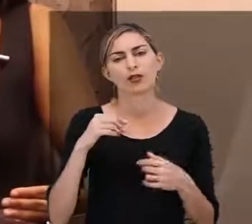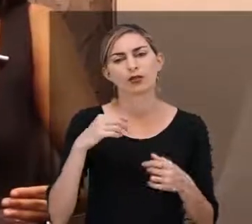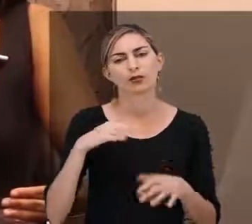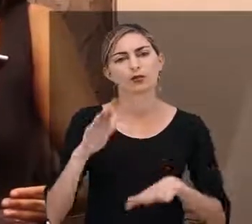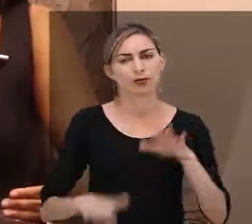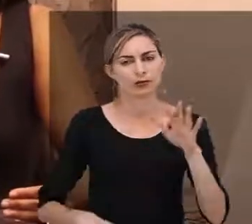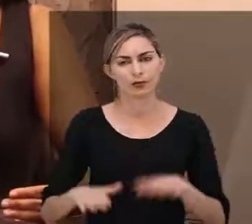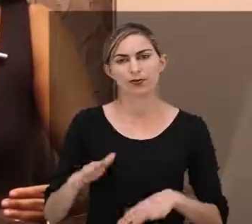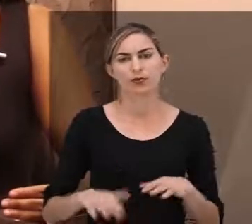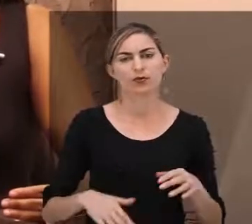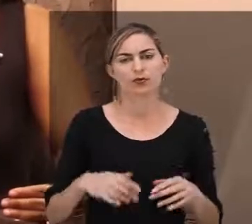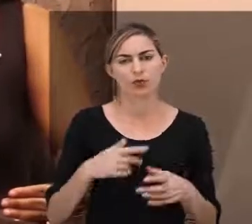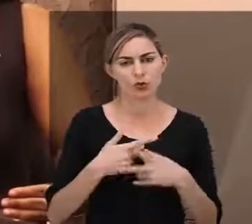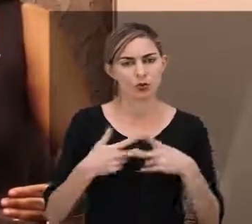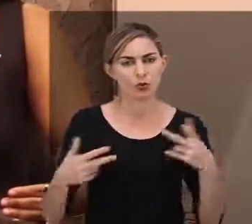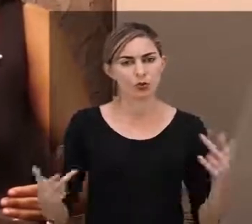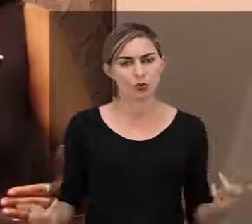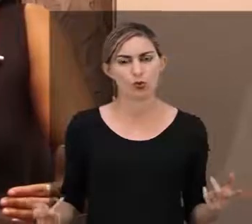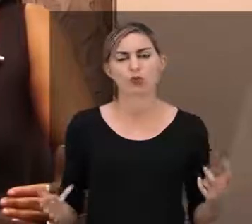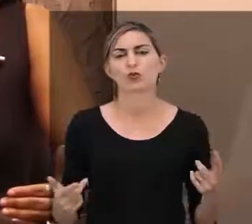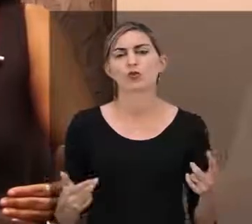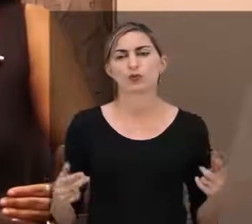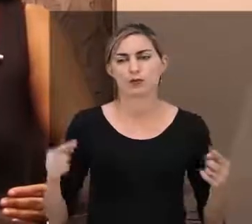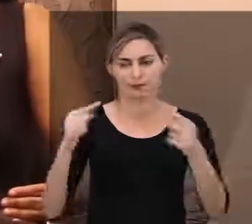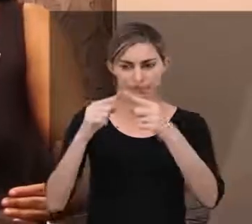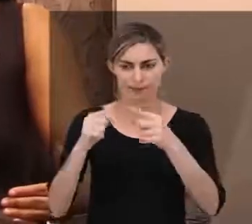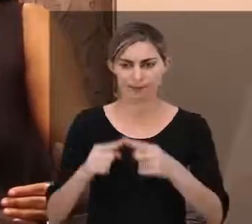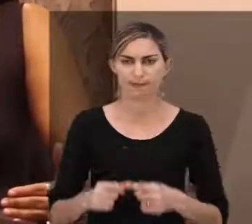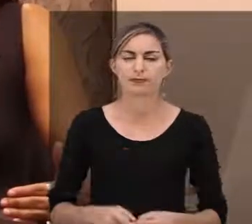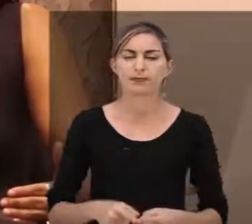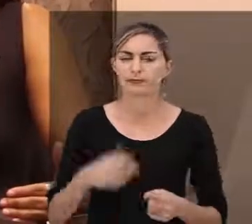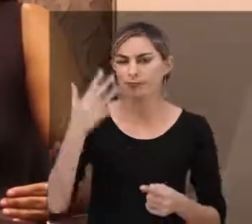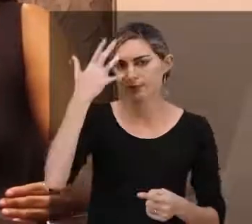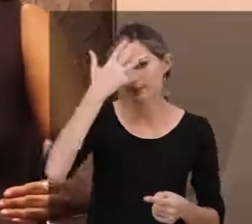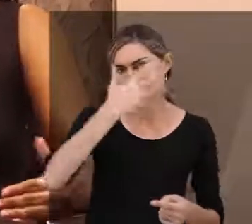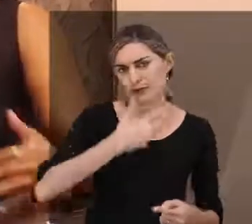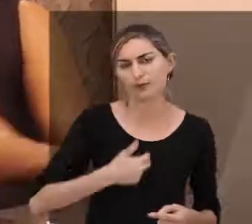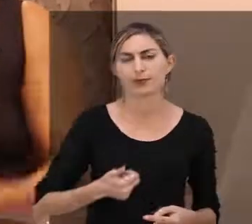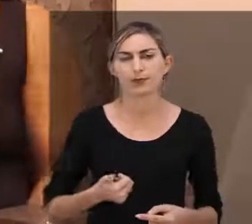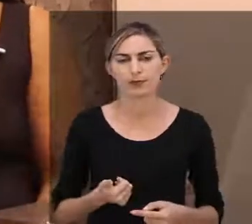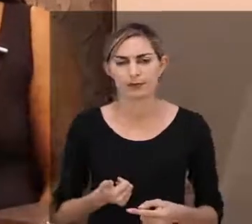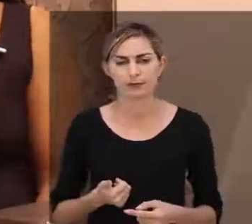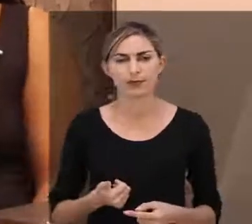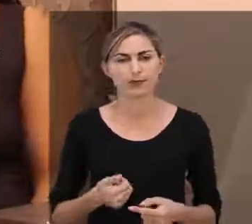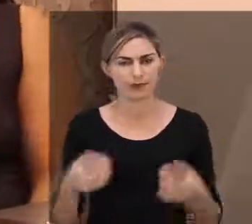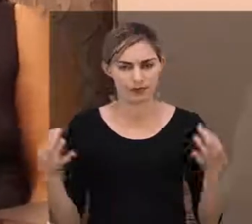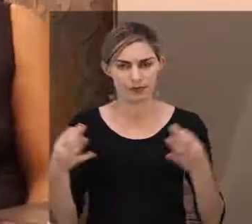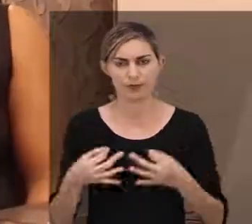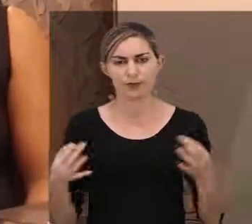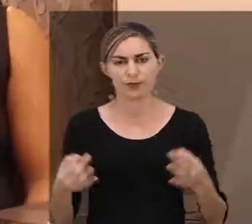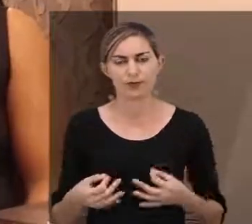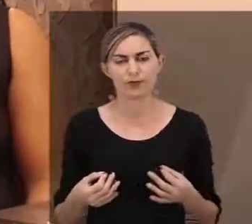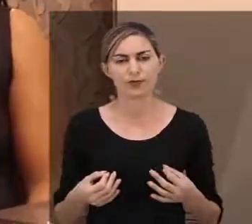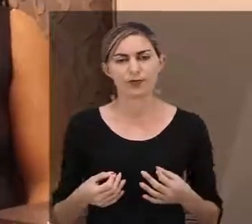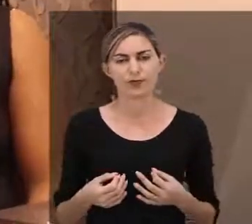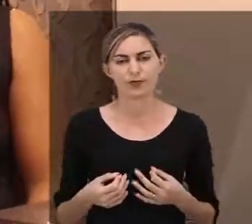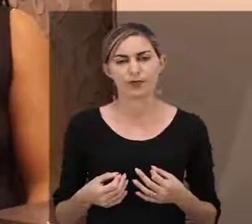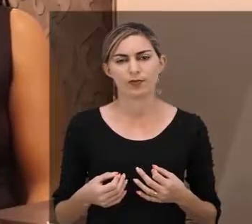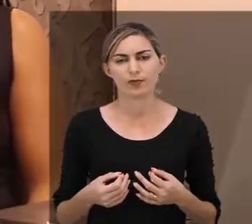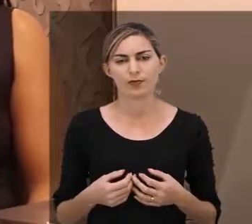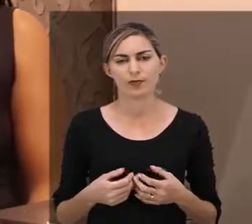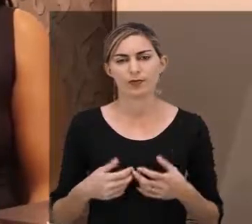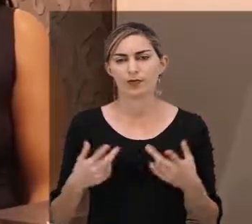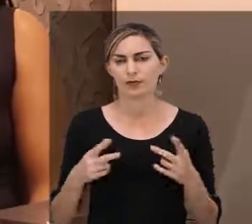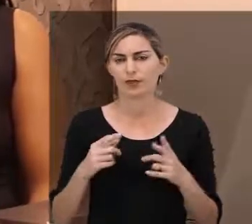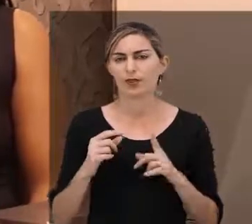da possibilidade de coisa que fique harmônica e fique bonita e funcional. Perfeito. Sara,